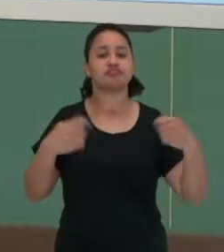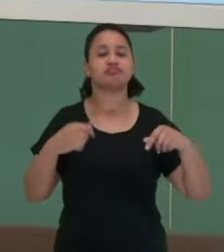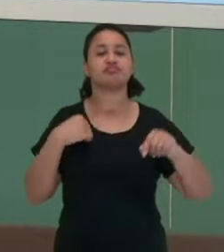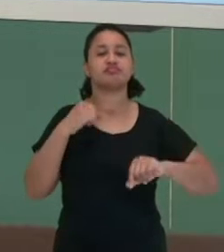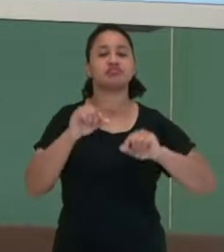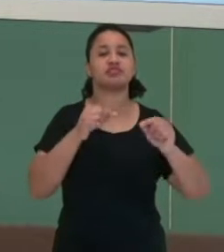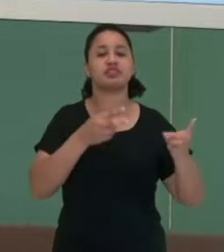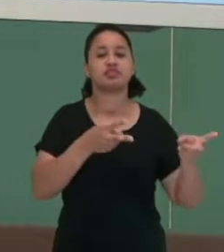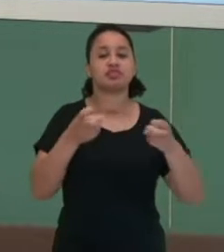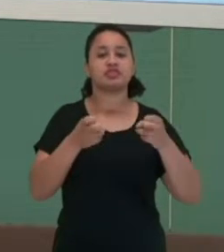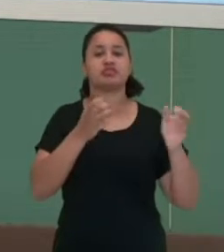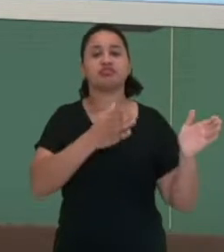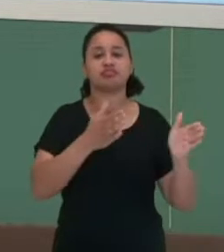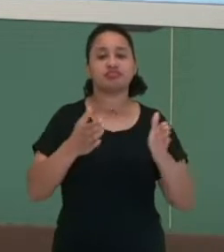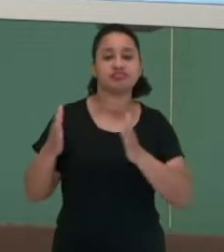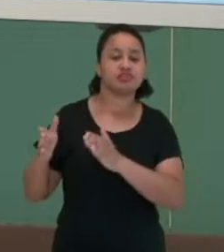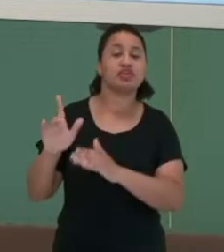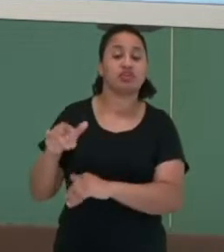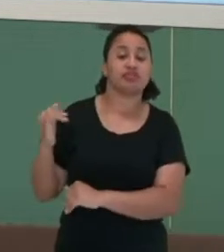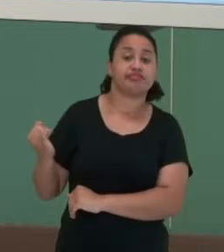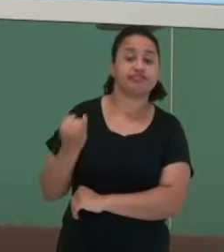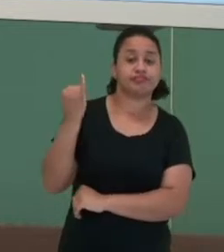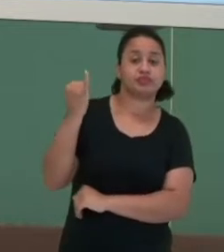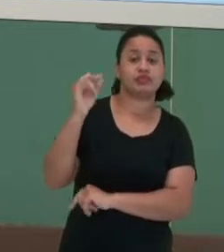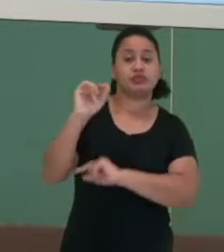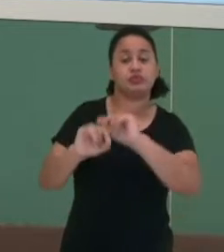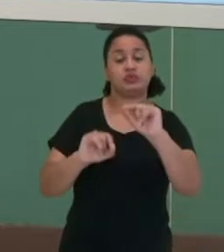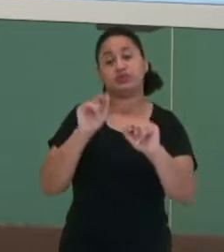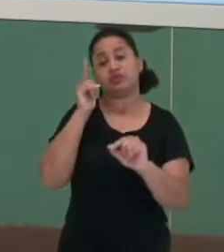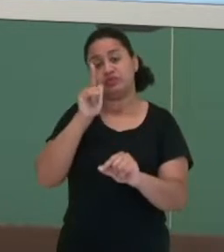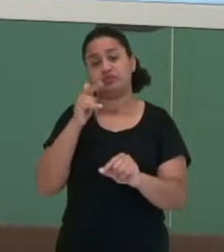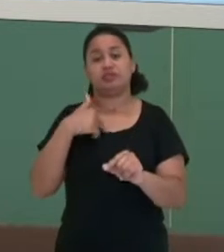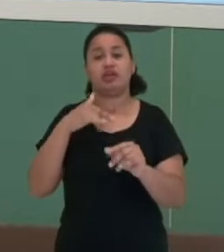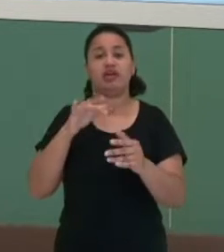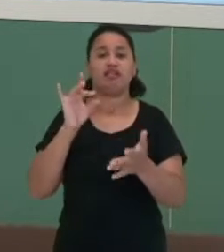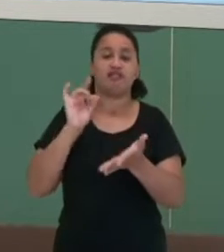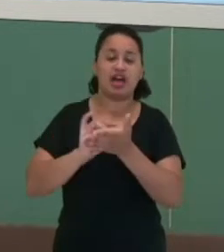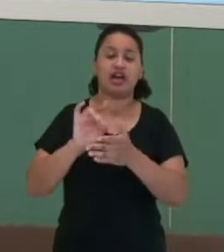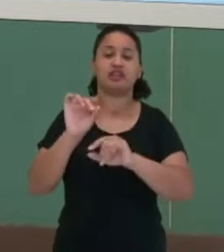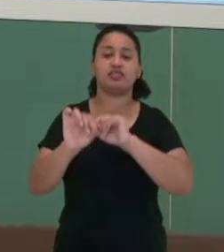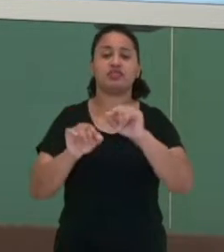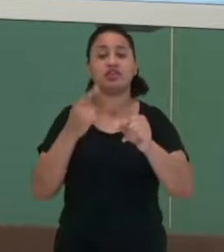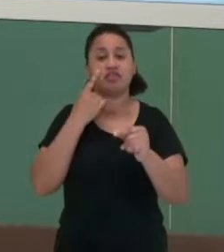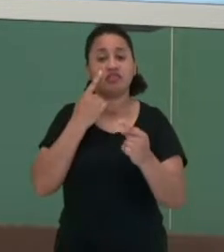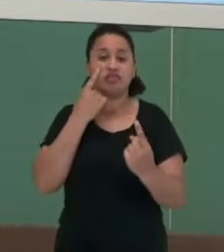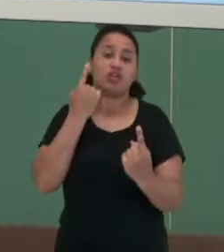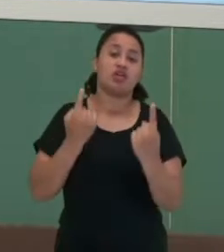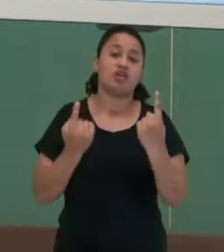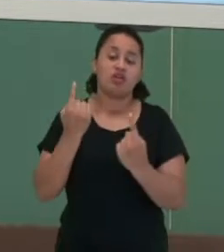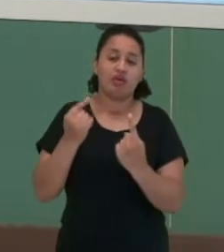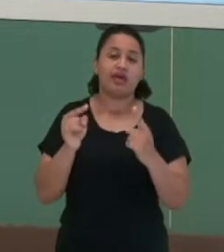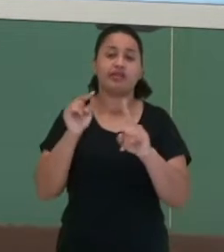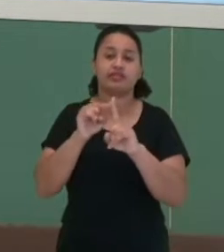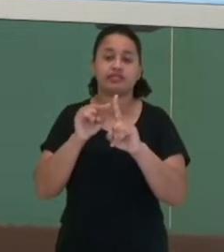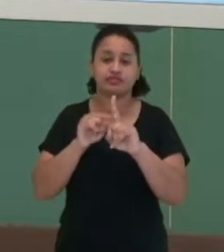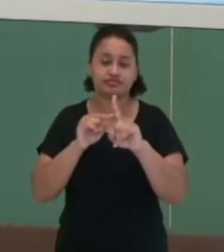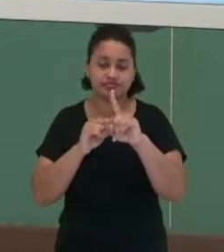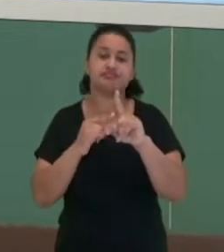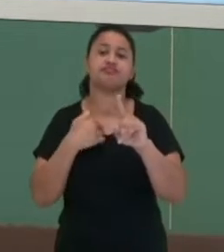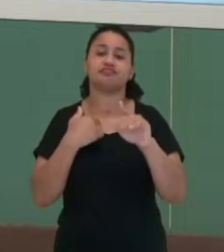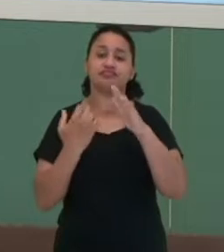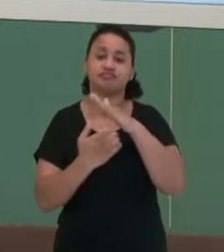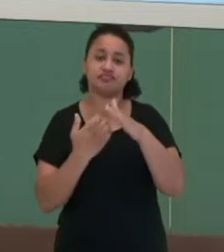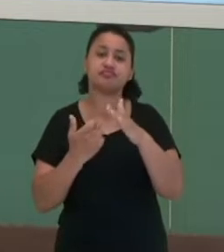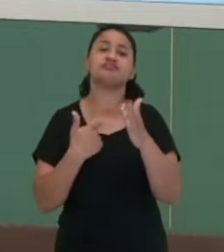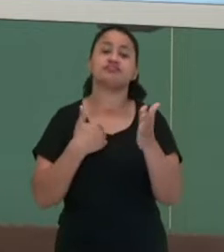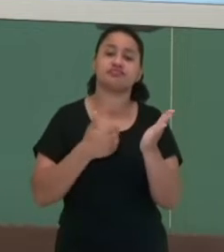algumas etapas que são bem importantes para ele definir qual tipo de empreendimento que ele deve fazer.